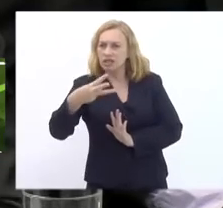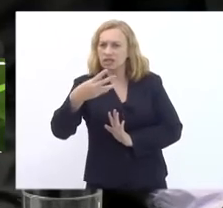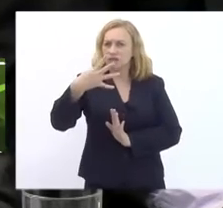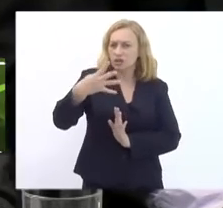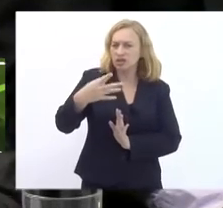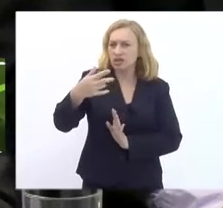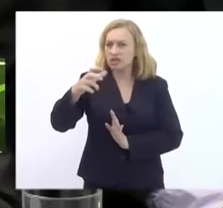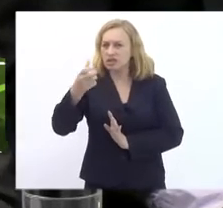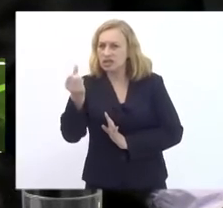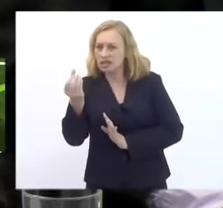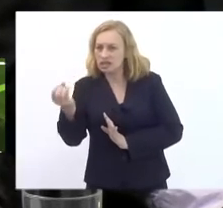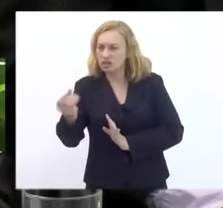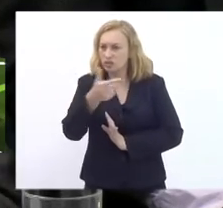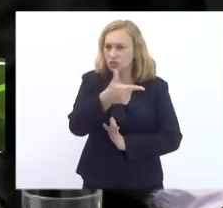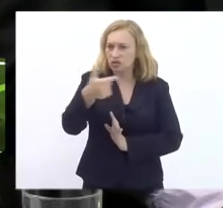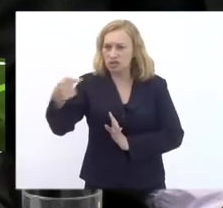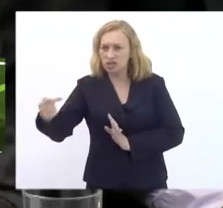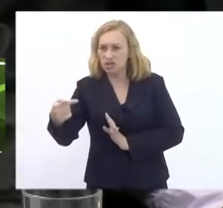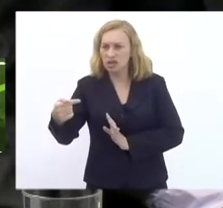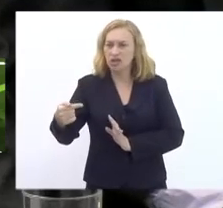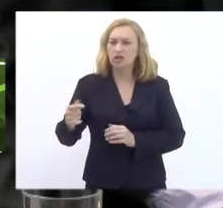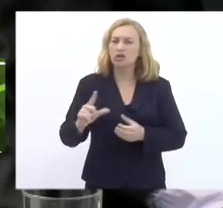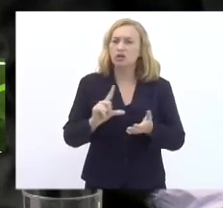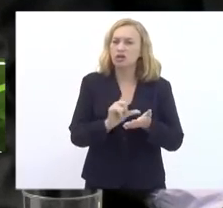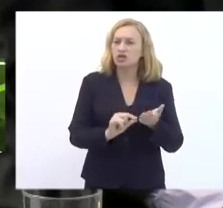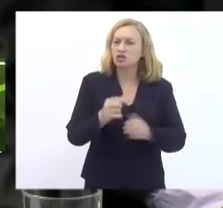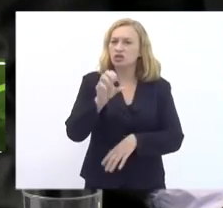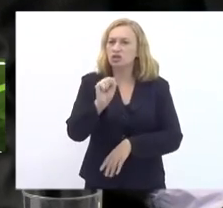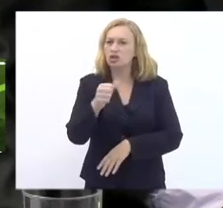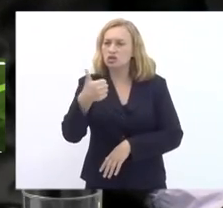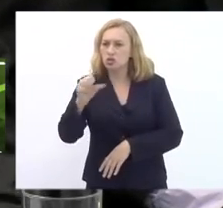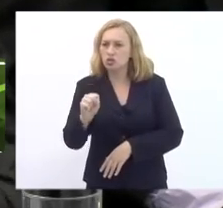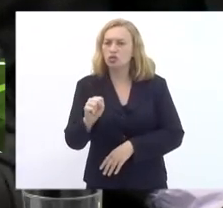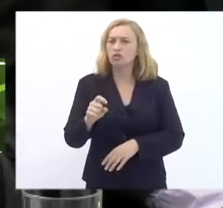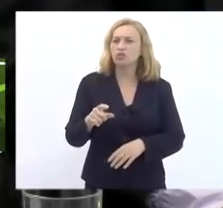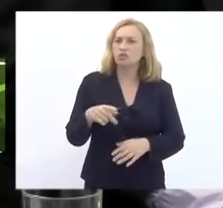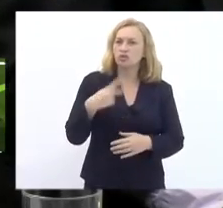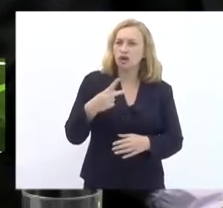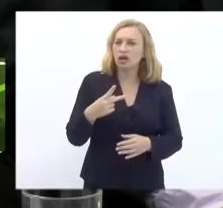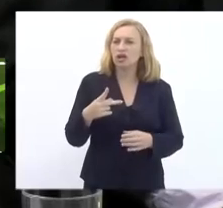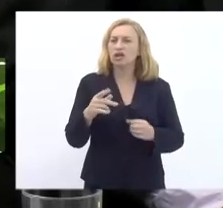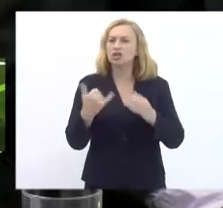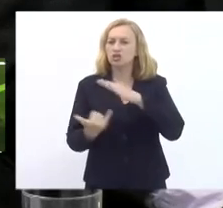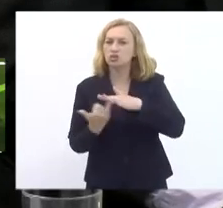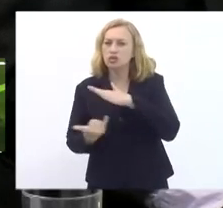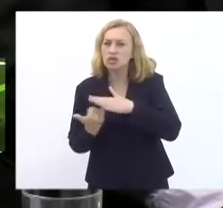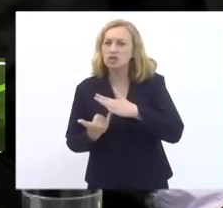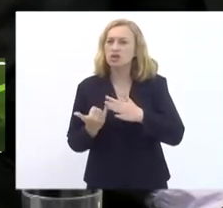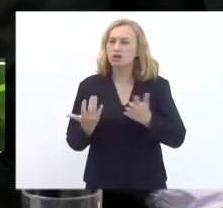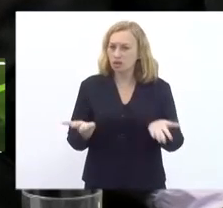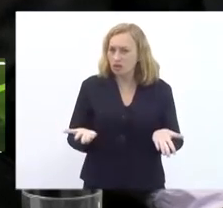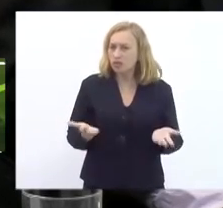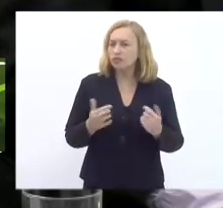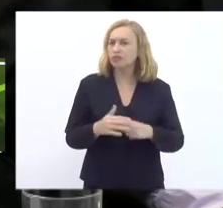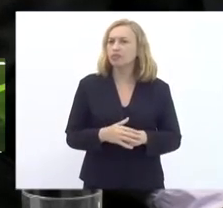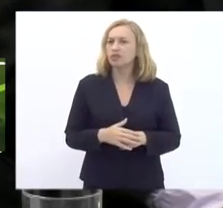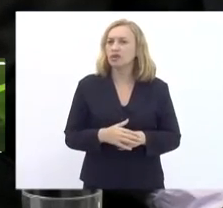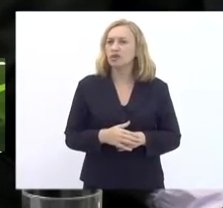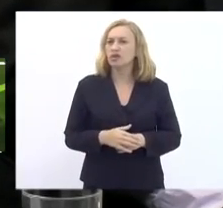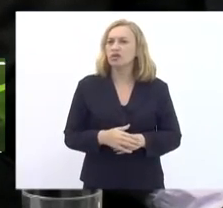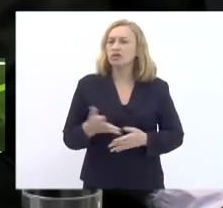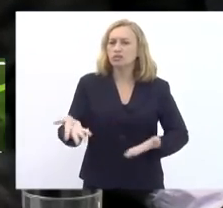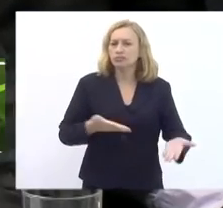13.460 de 2017, no artigo 18, prevê essa instituição, se haveria essa institucionalização para fins